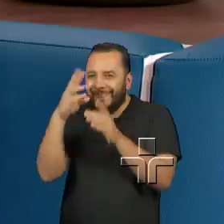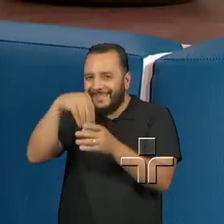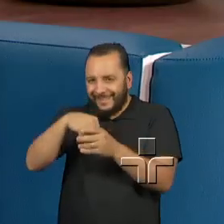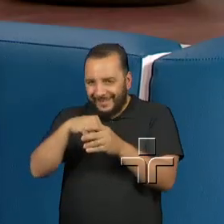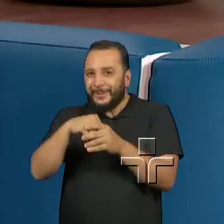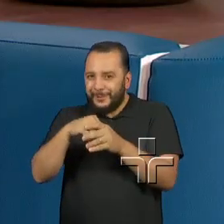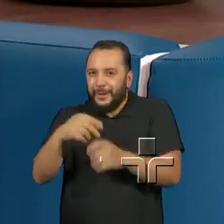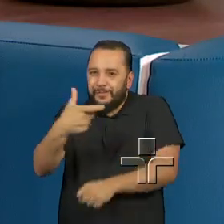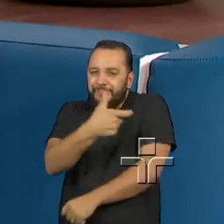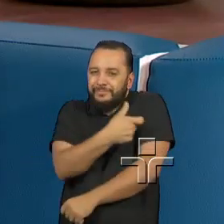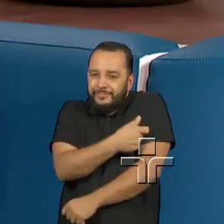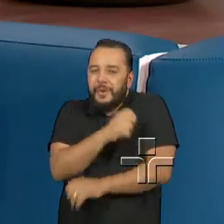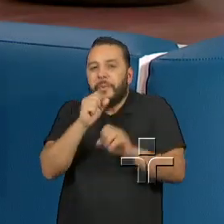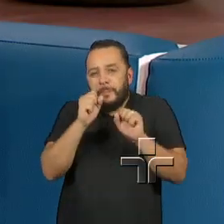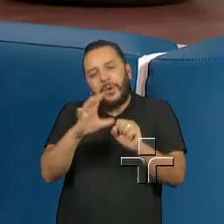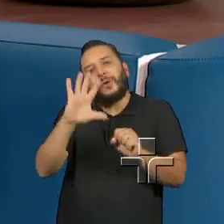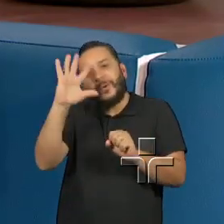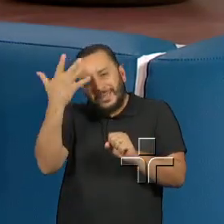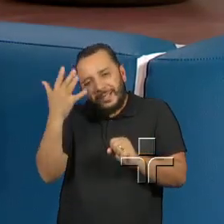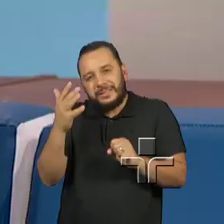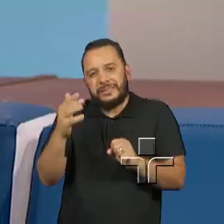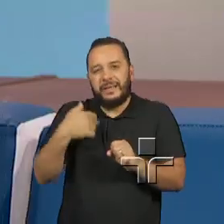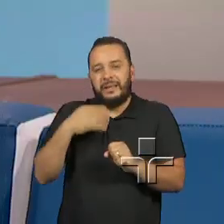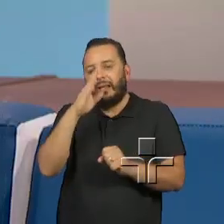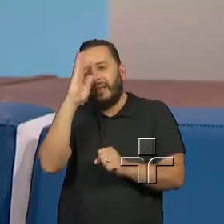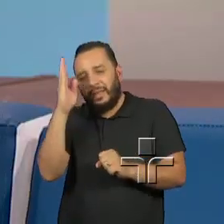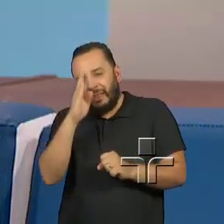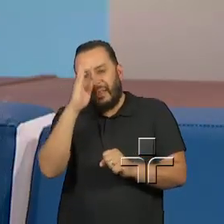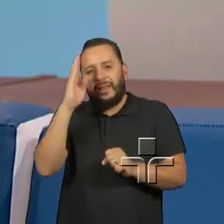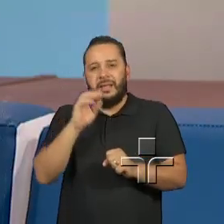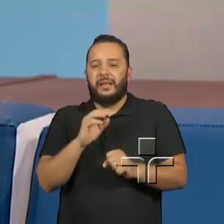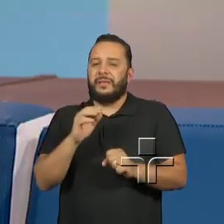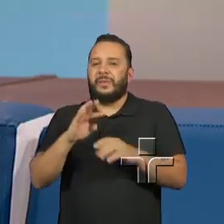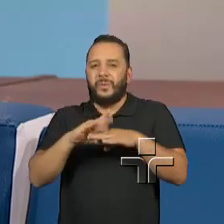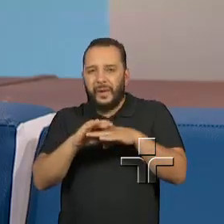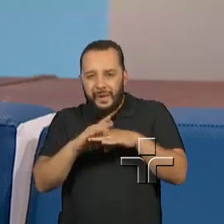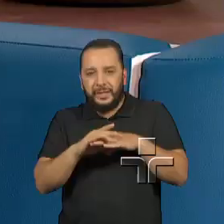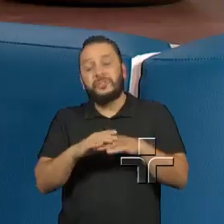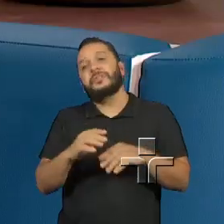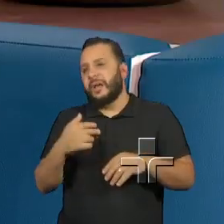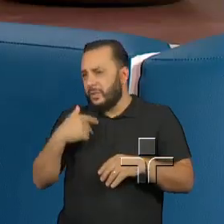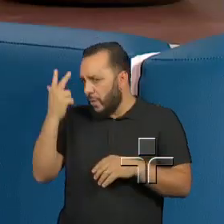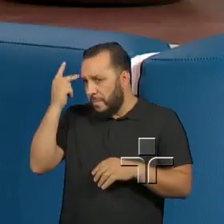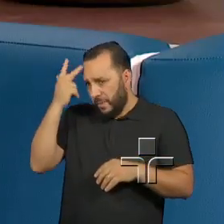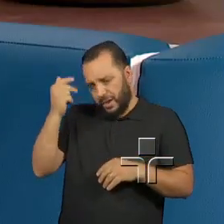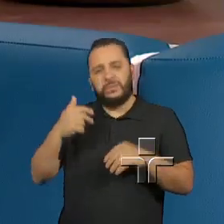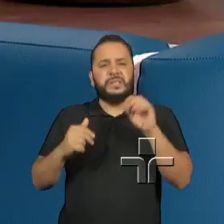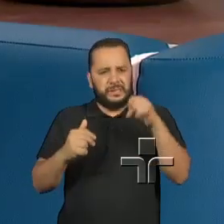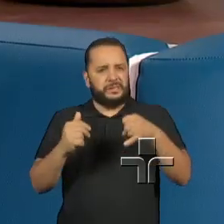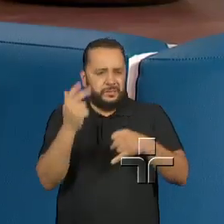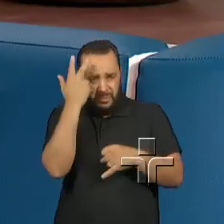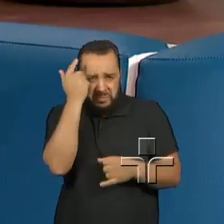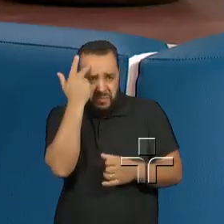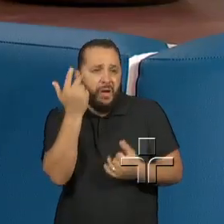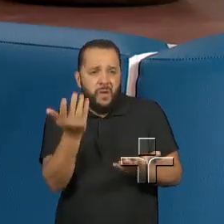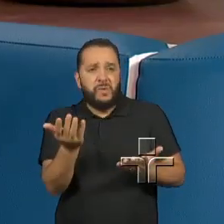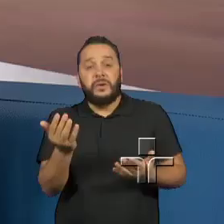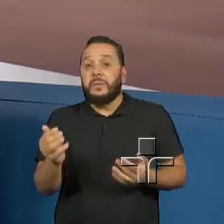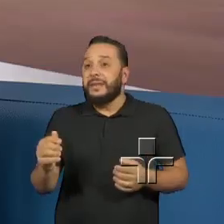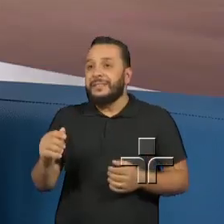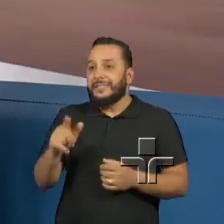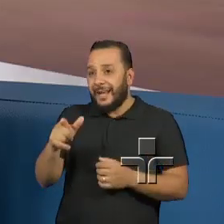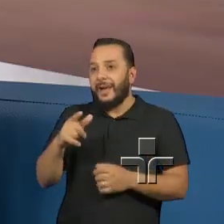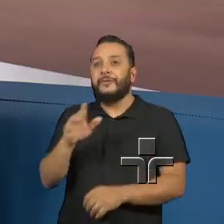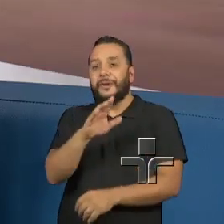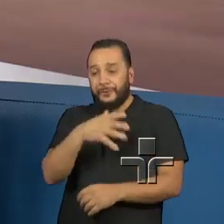E tem vacina que dá mais reação e tem vacina que dá menos. É isso mesmo, doutora? É isso mesmo. As crianças já tiveram reação a alguma vacina,